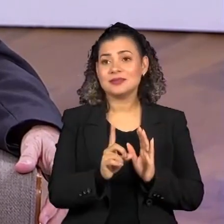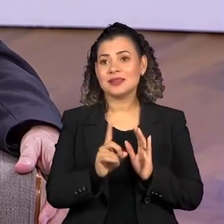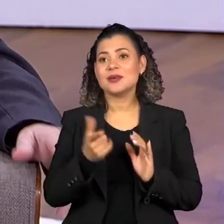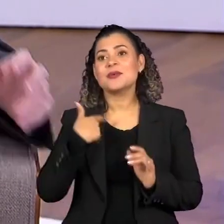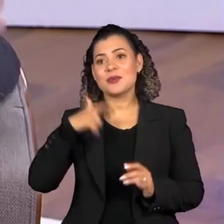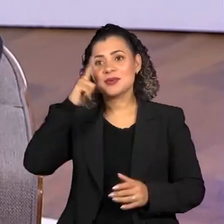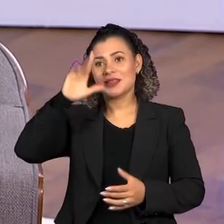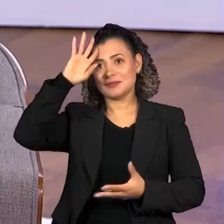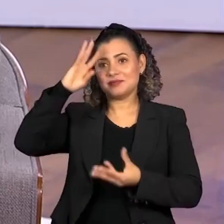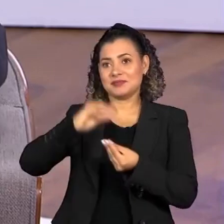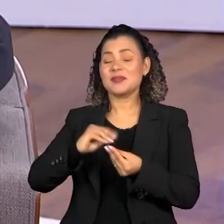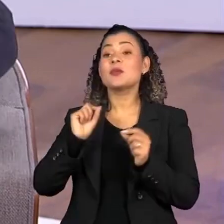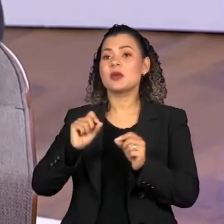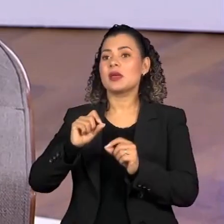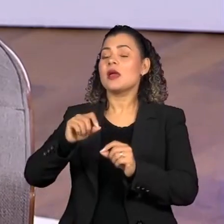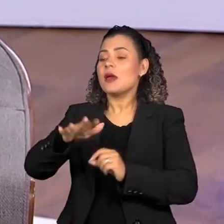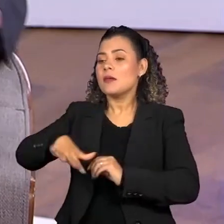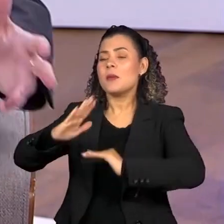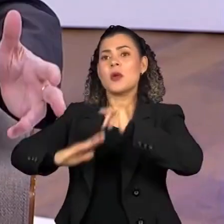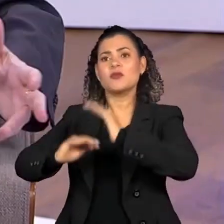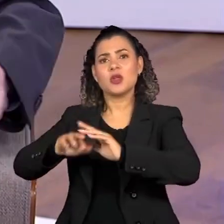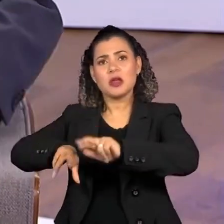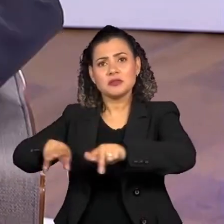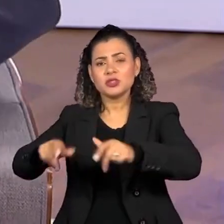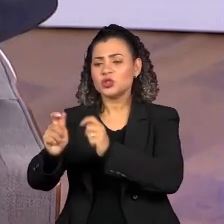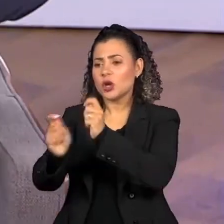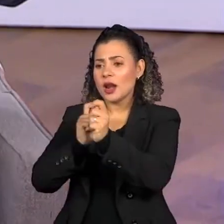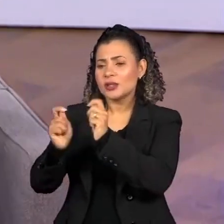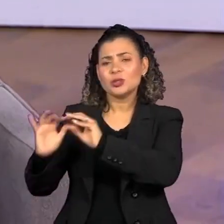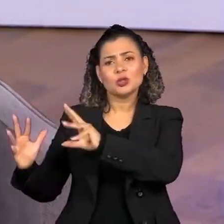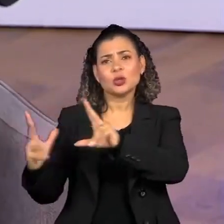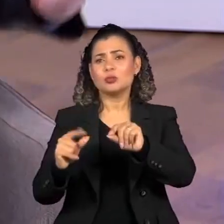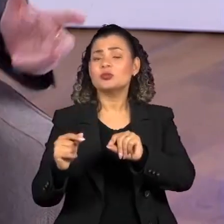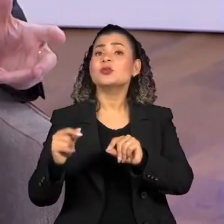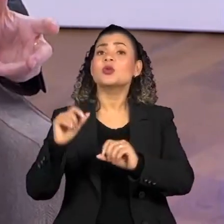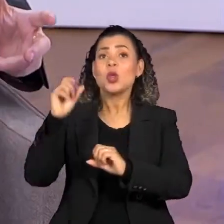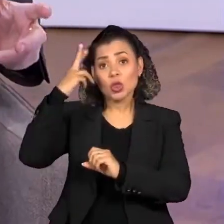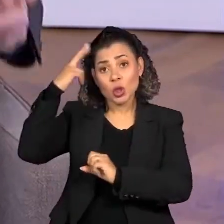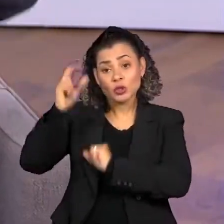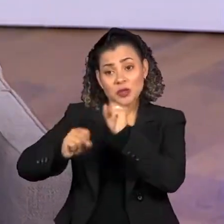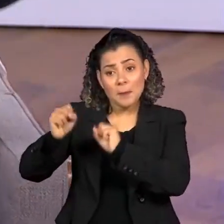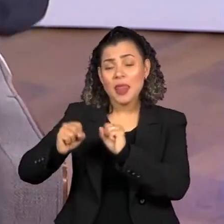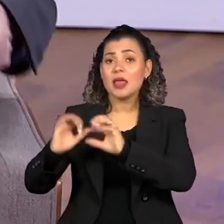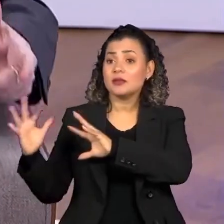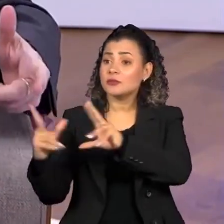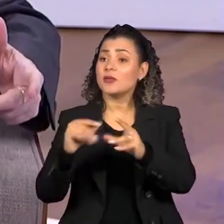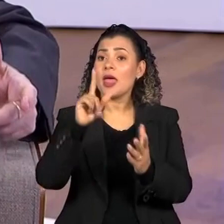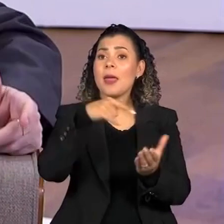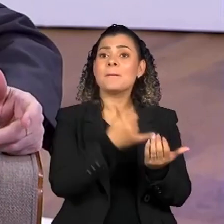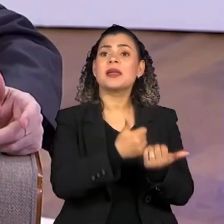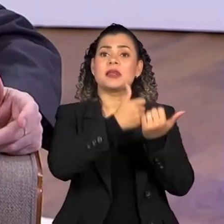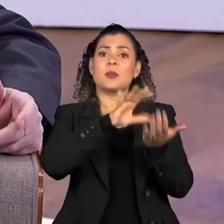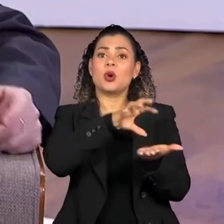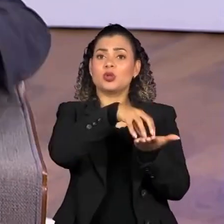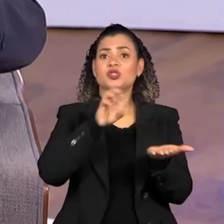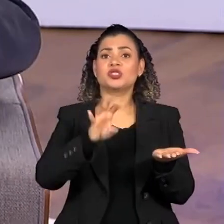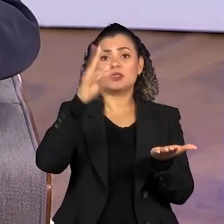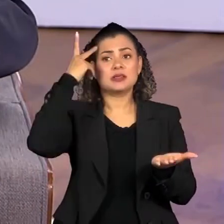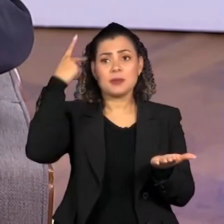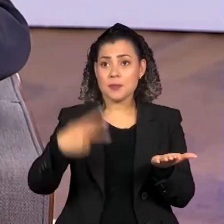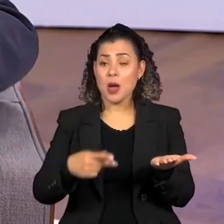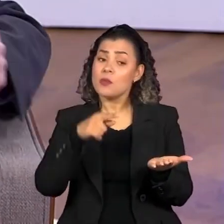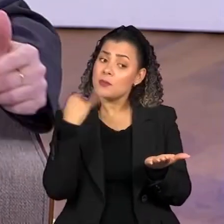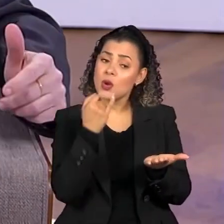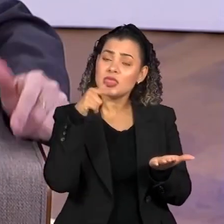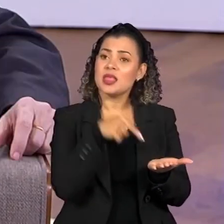entendida pelos intelectuais do estado pelo jornalistas Tá certo pelos empresários como um patrimônio do estado não é